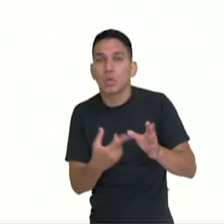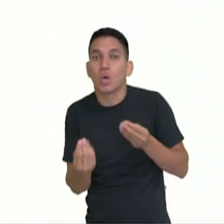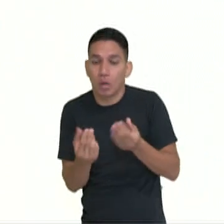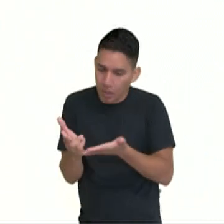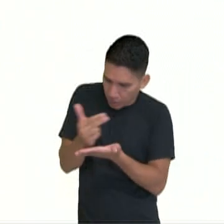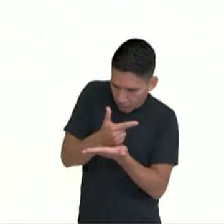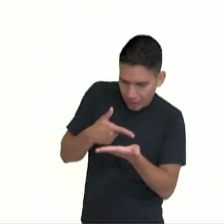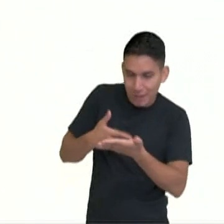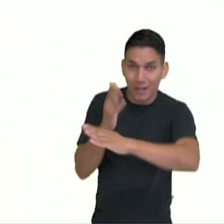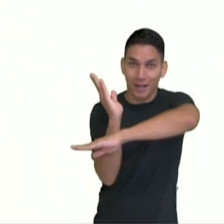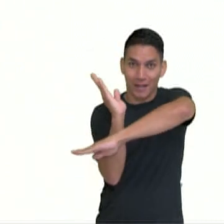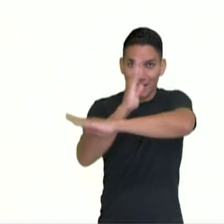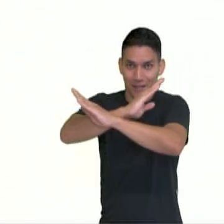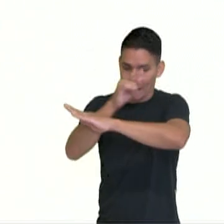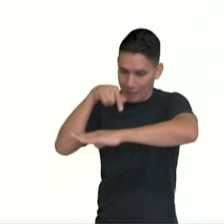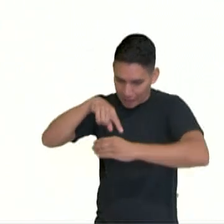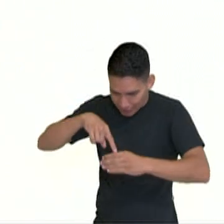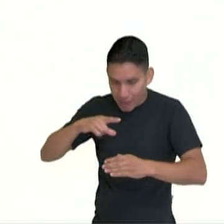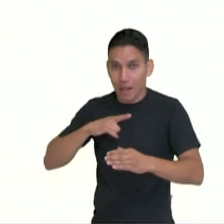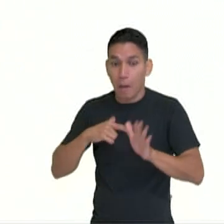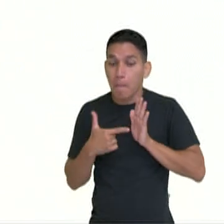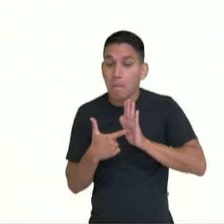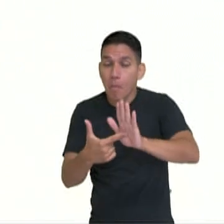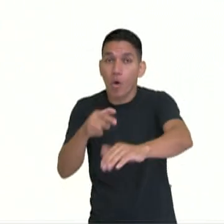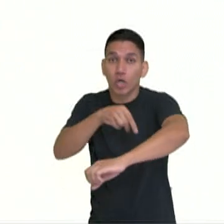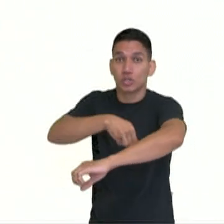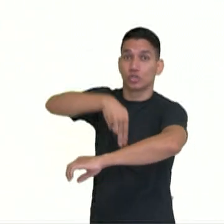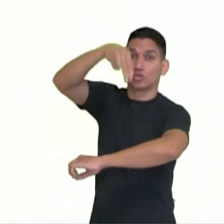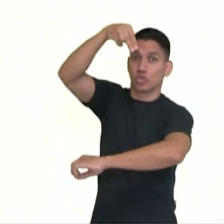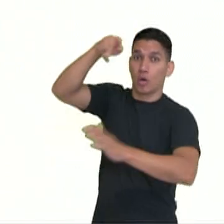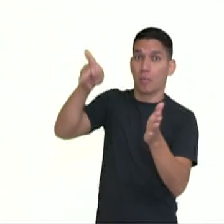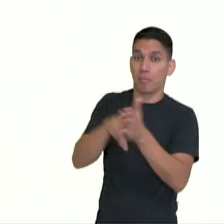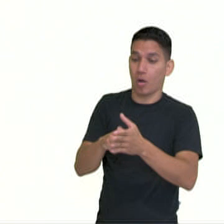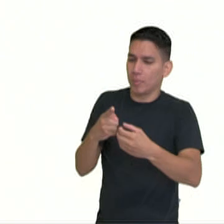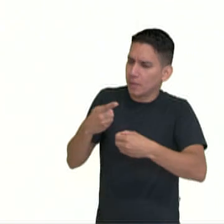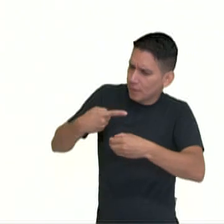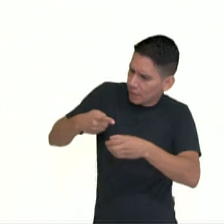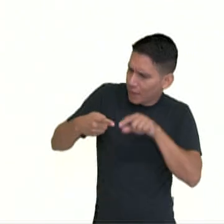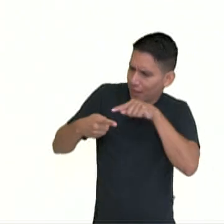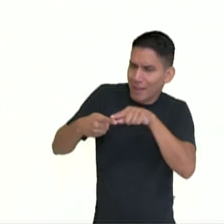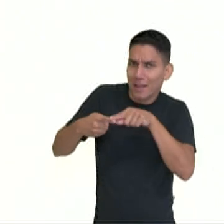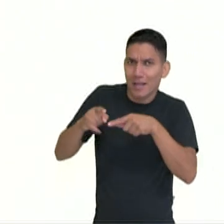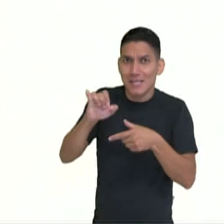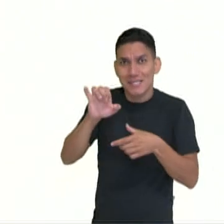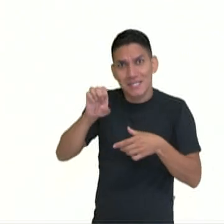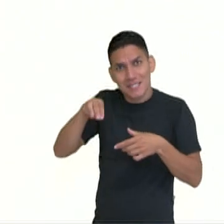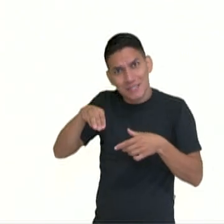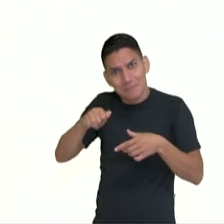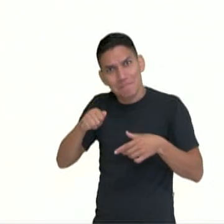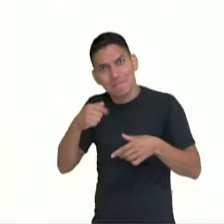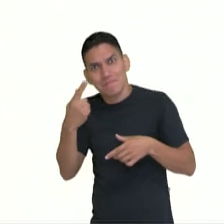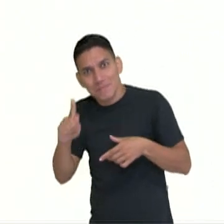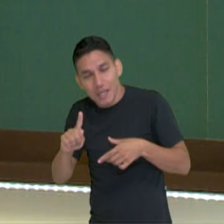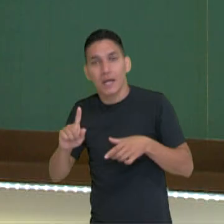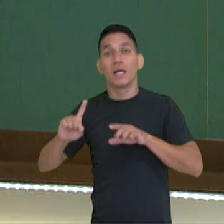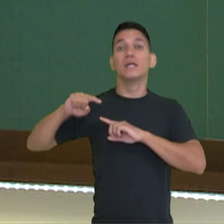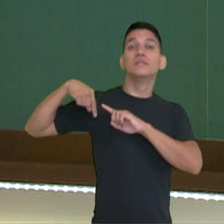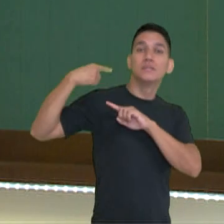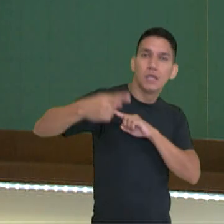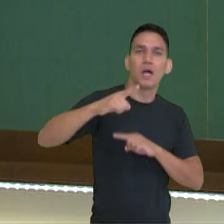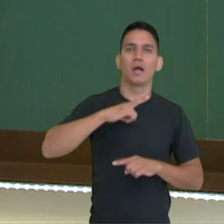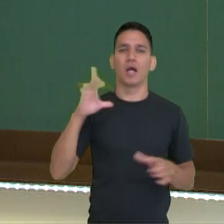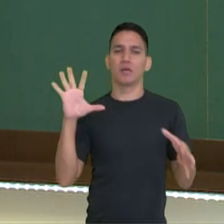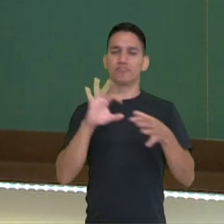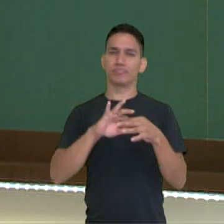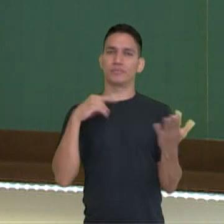norte magnético da Terra a partir da agulha imantada dela, e depois se estabelecem então os